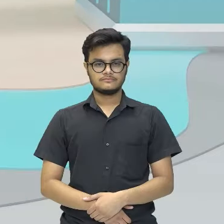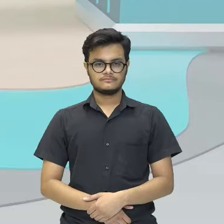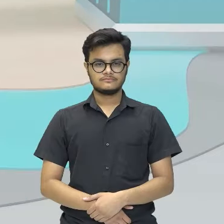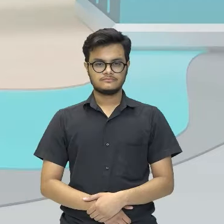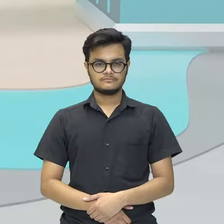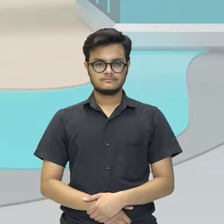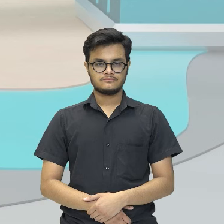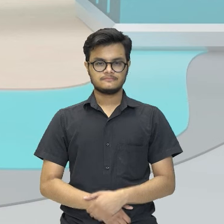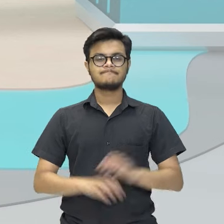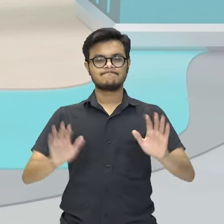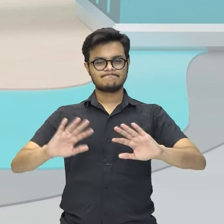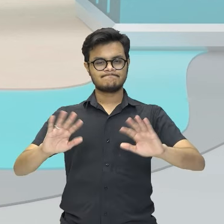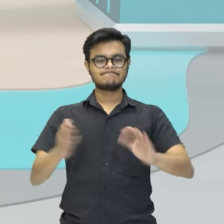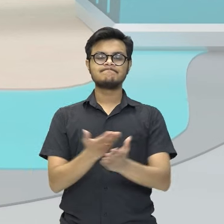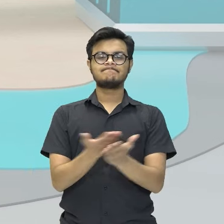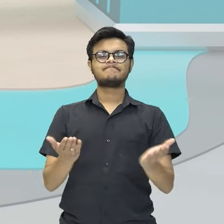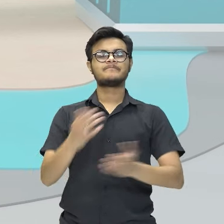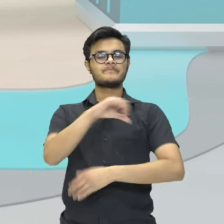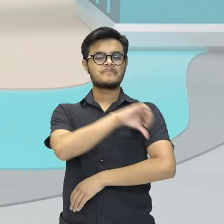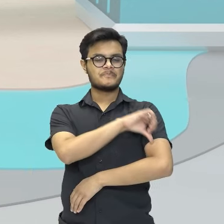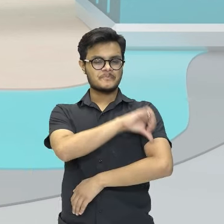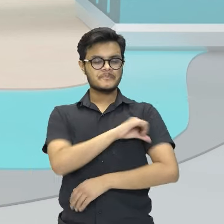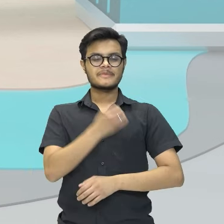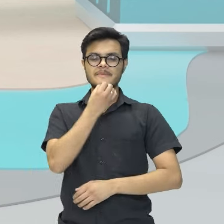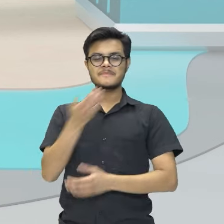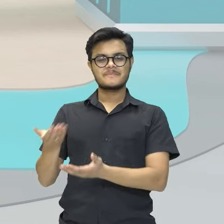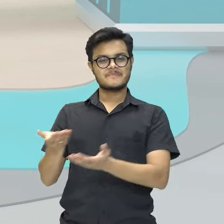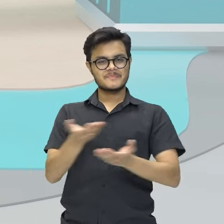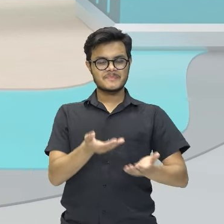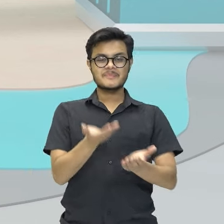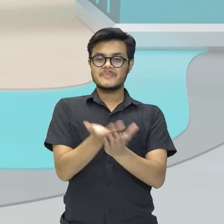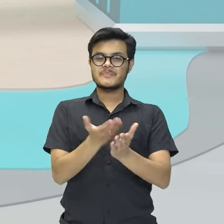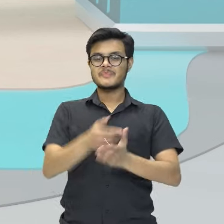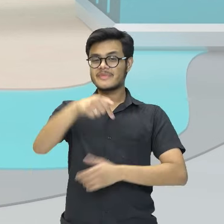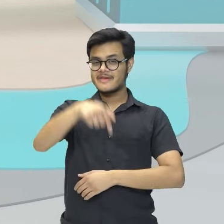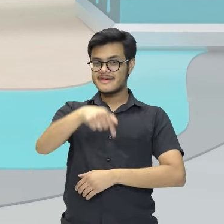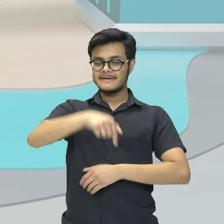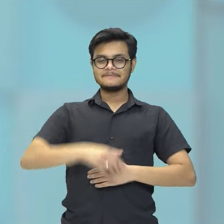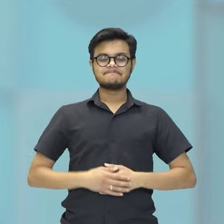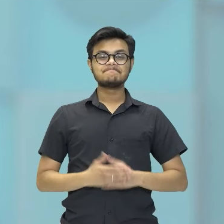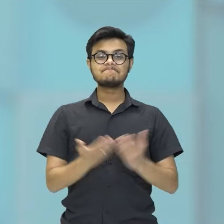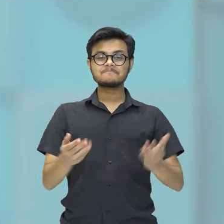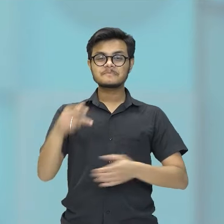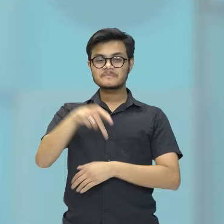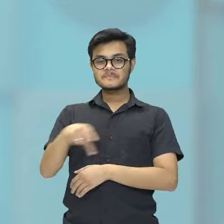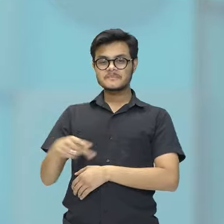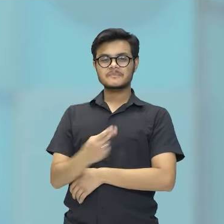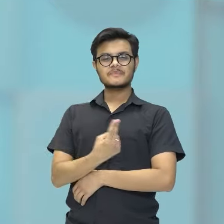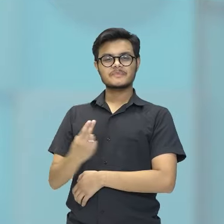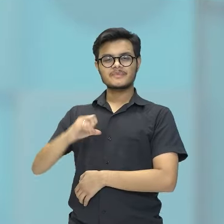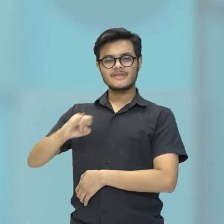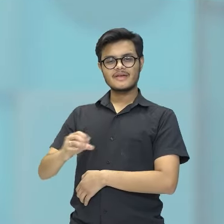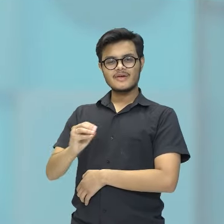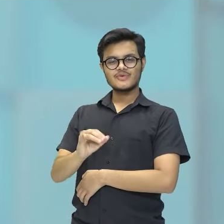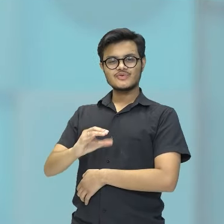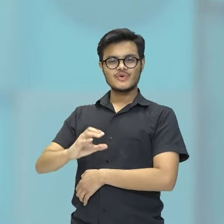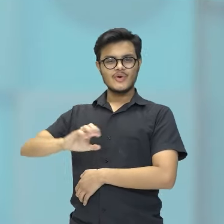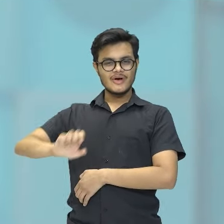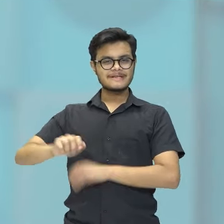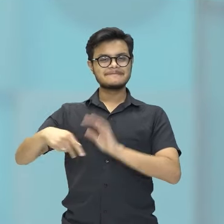Olá estudantes do 9º ano sejam bem-vindos a esta aula eu sou a professora Joy